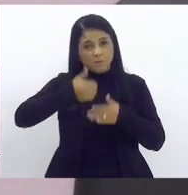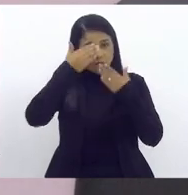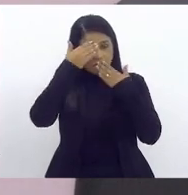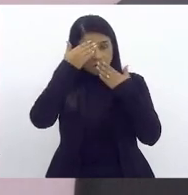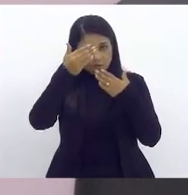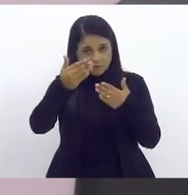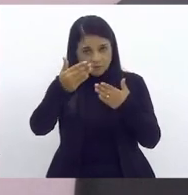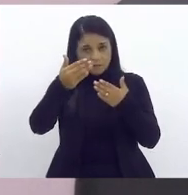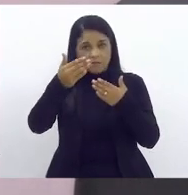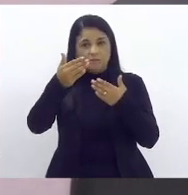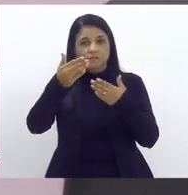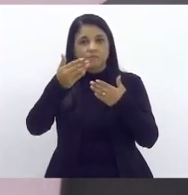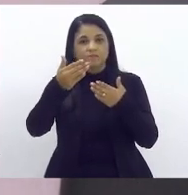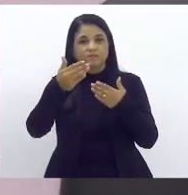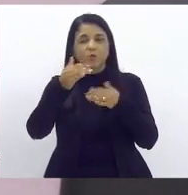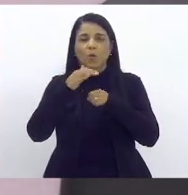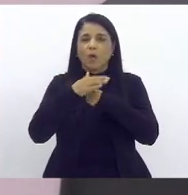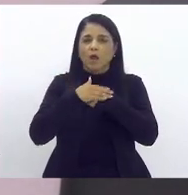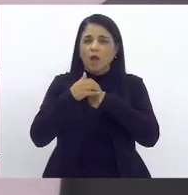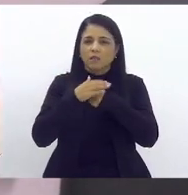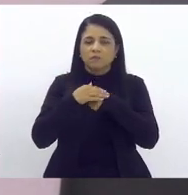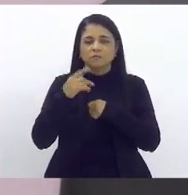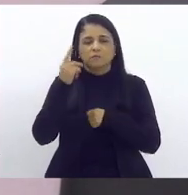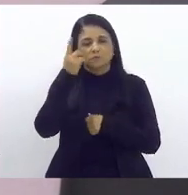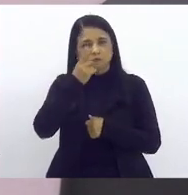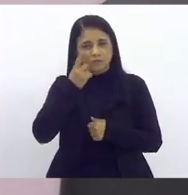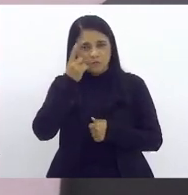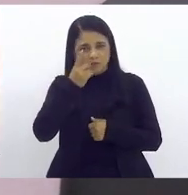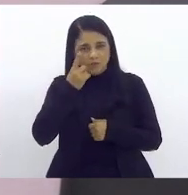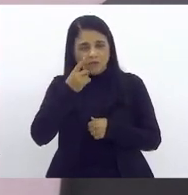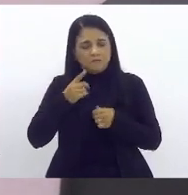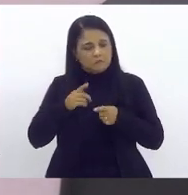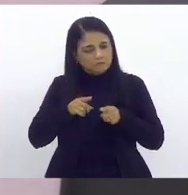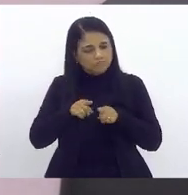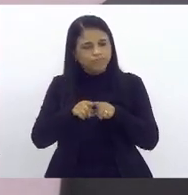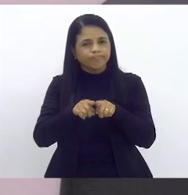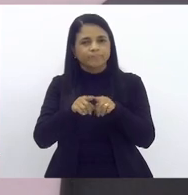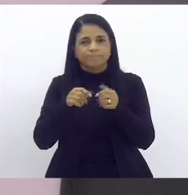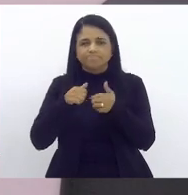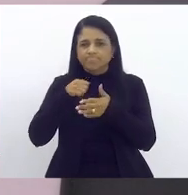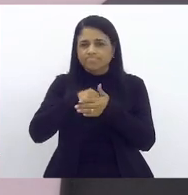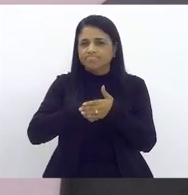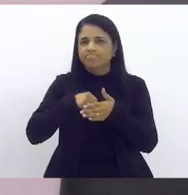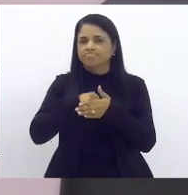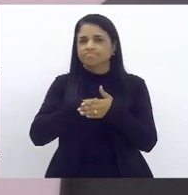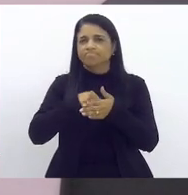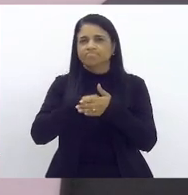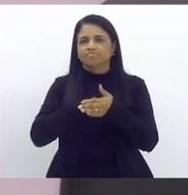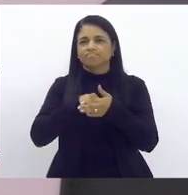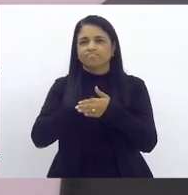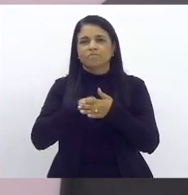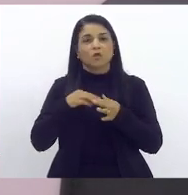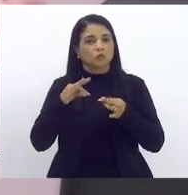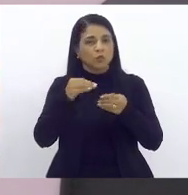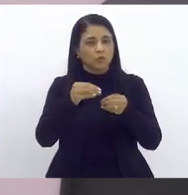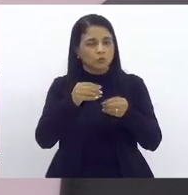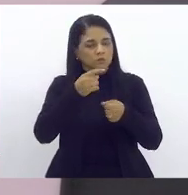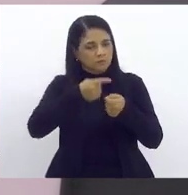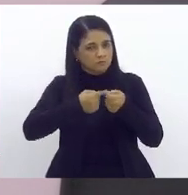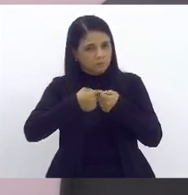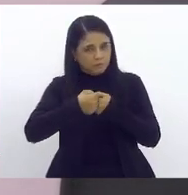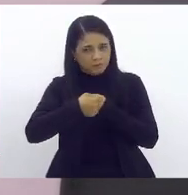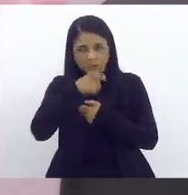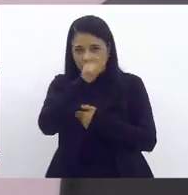agradecer imensamente o carinho dos deputados, que estão sempre com a gente na luta, o pessoal aí de todo o município, dos